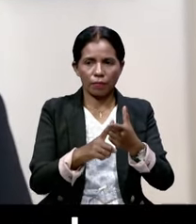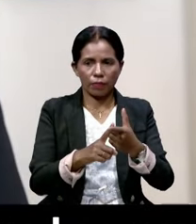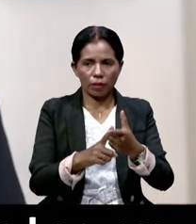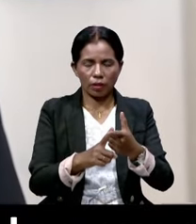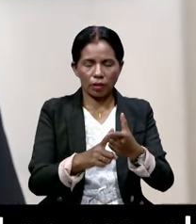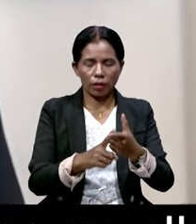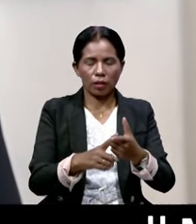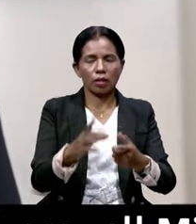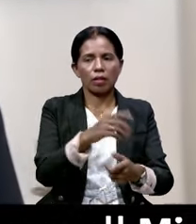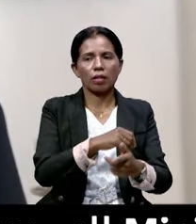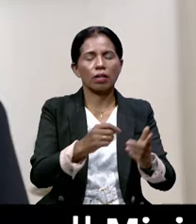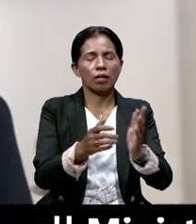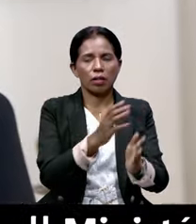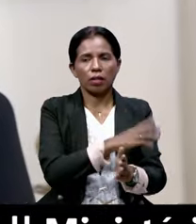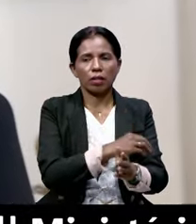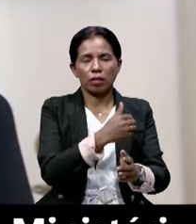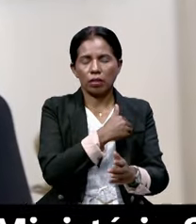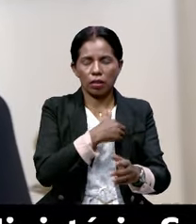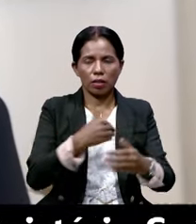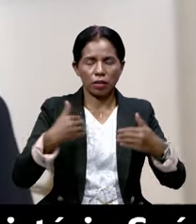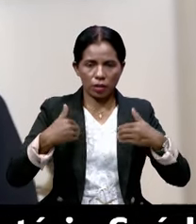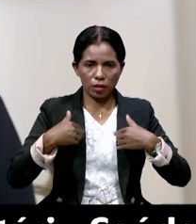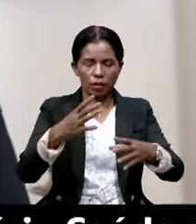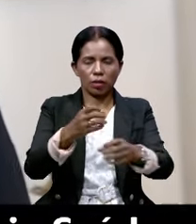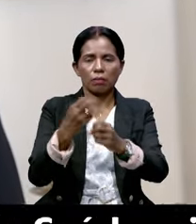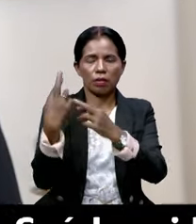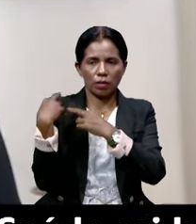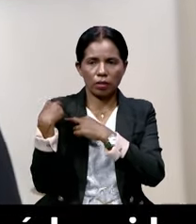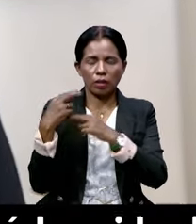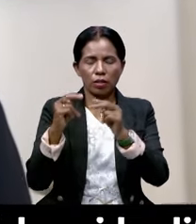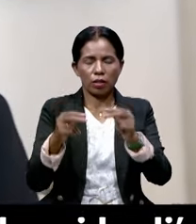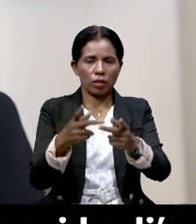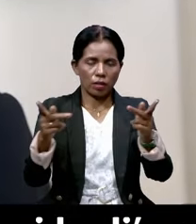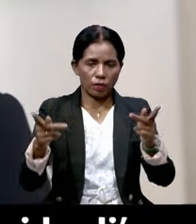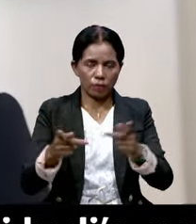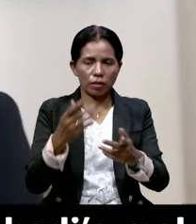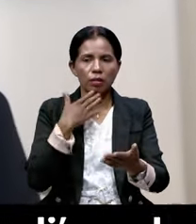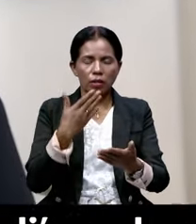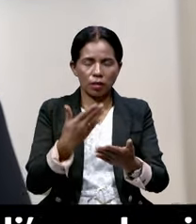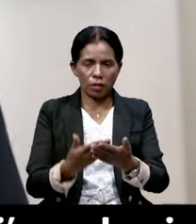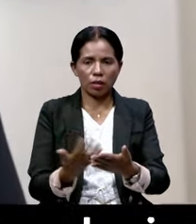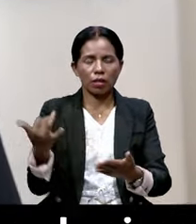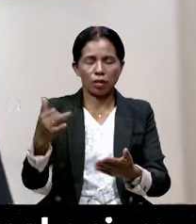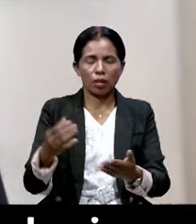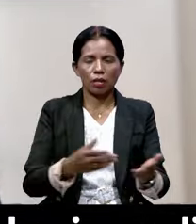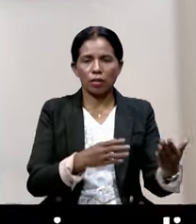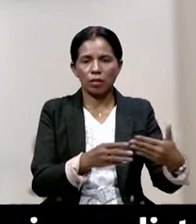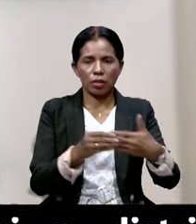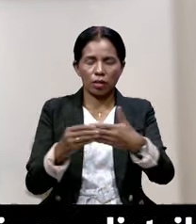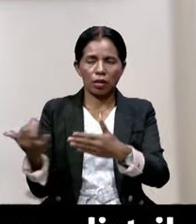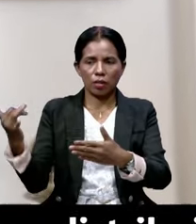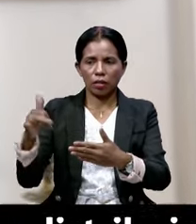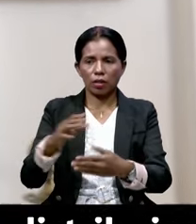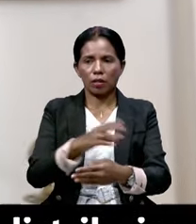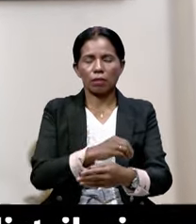nem capacidade, nem será o que é para tu halo sim uma responsabilidade, mas tem que é fato impróprio para tu vela, orienta será vai a botar